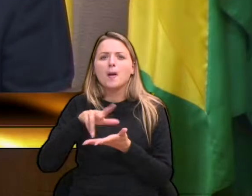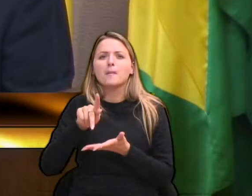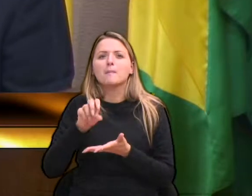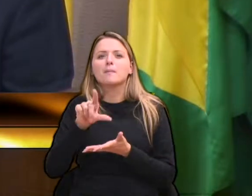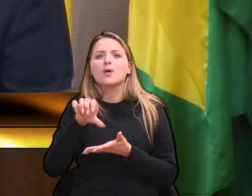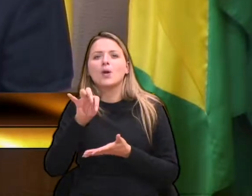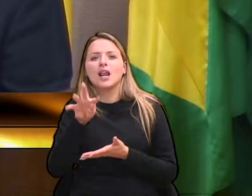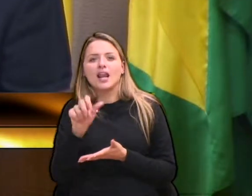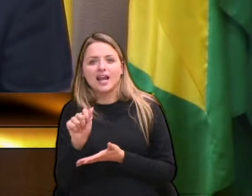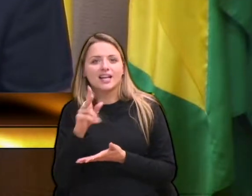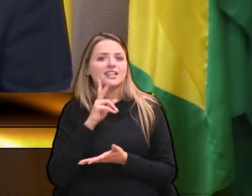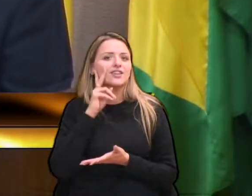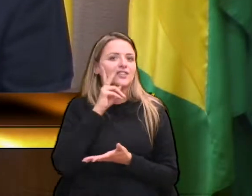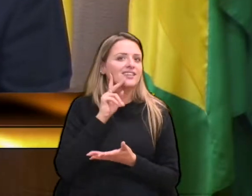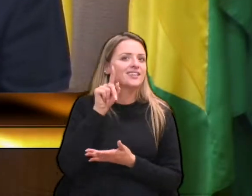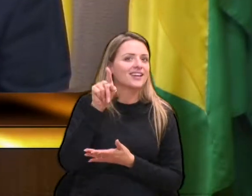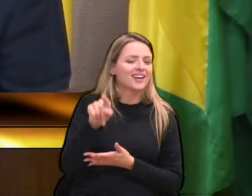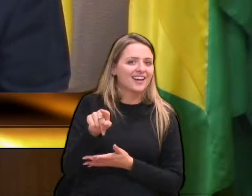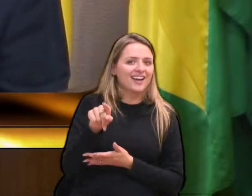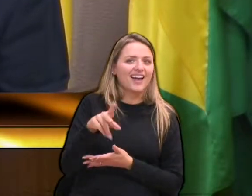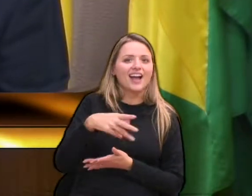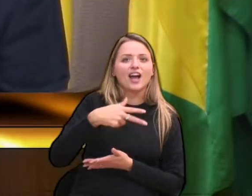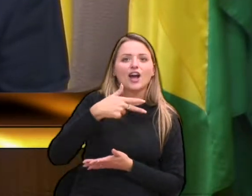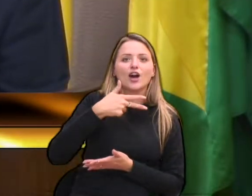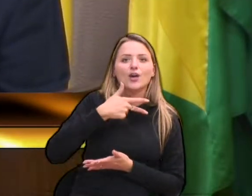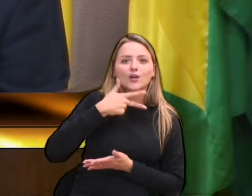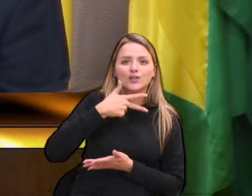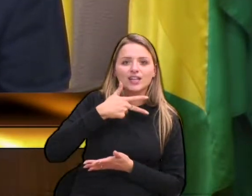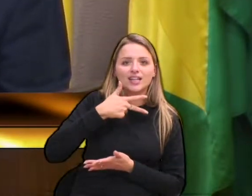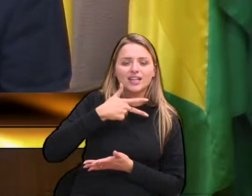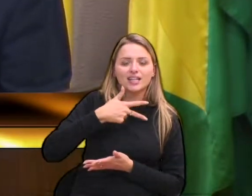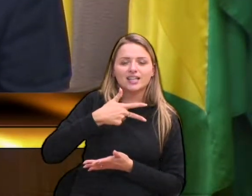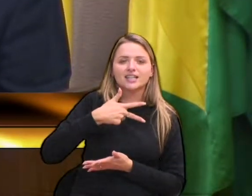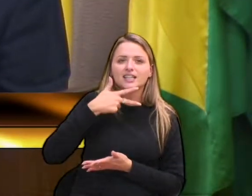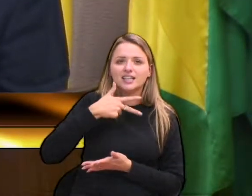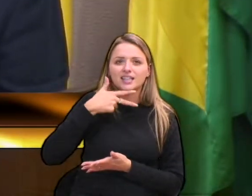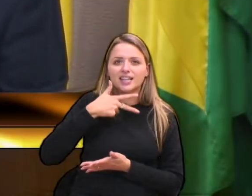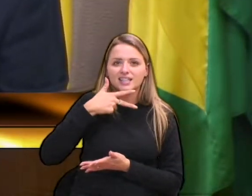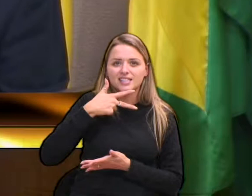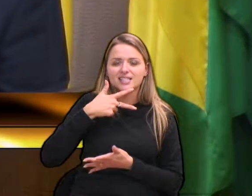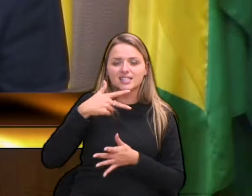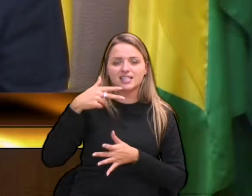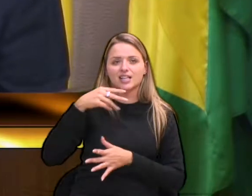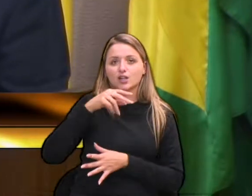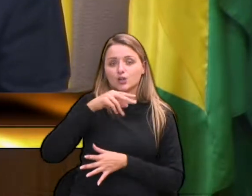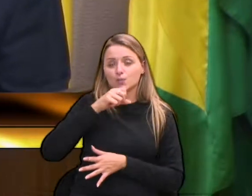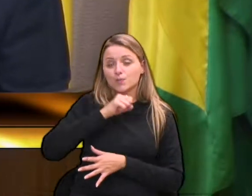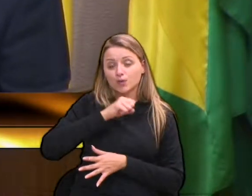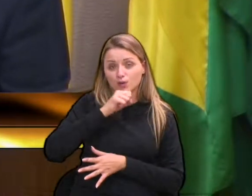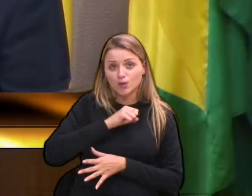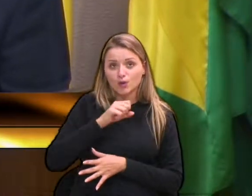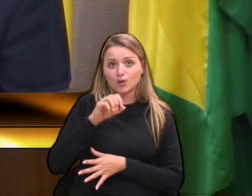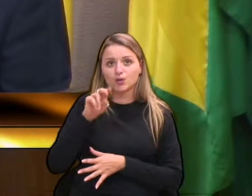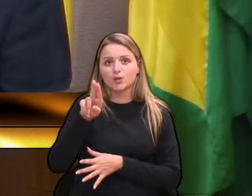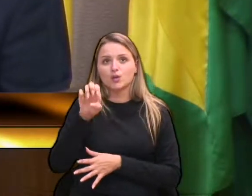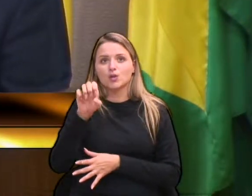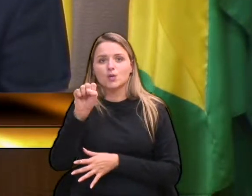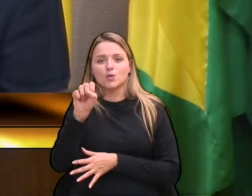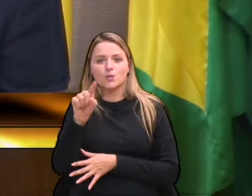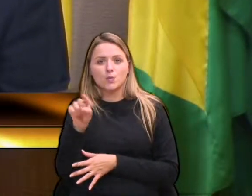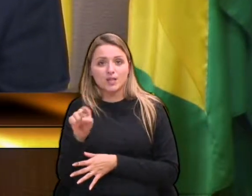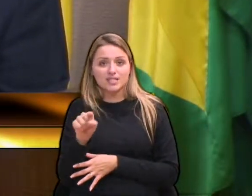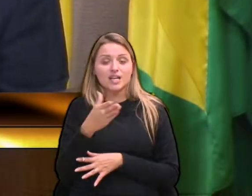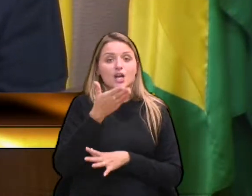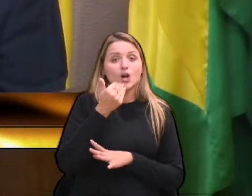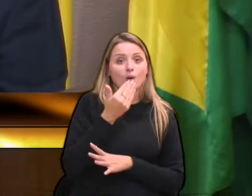Mavarda, l'elbis nono pietro ues. Em torno de uma tola, de um maiar salame, formai